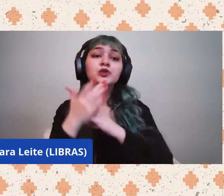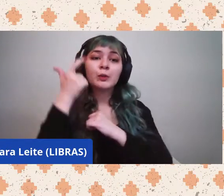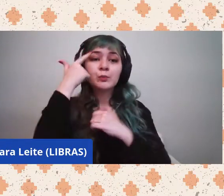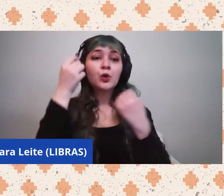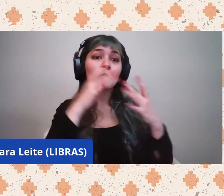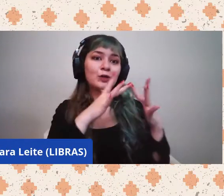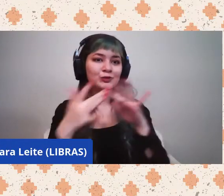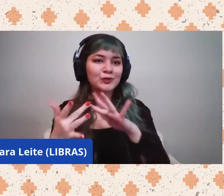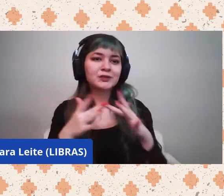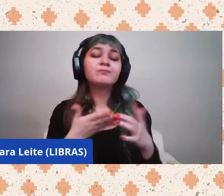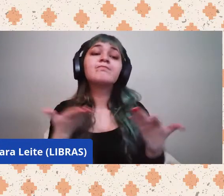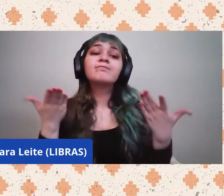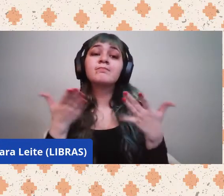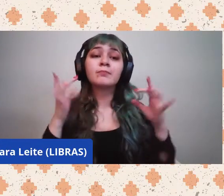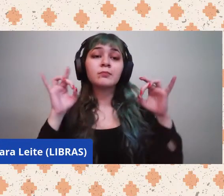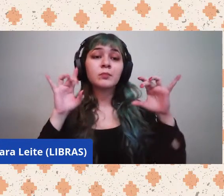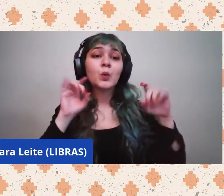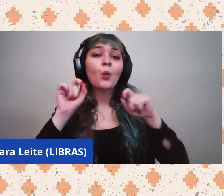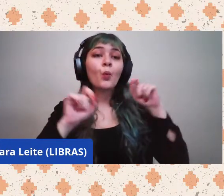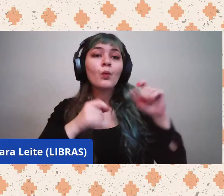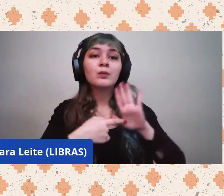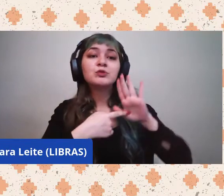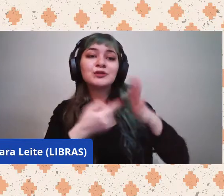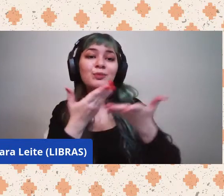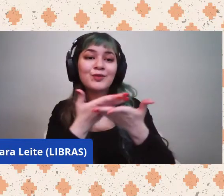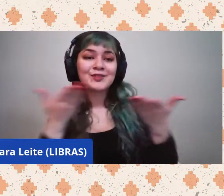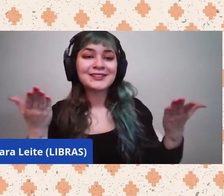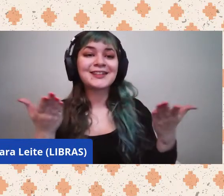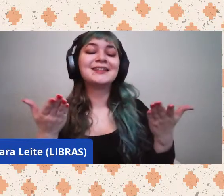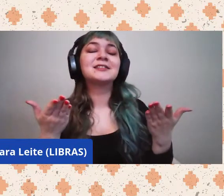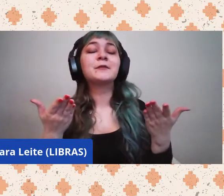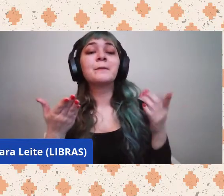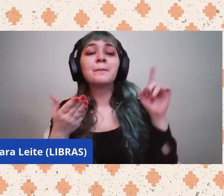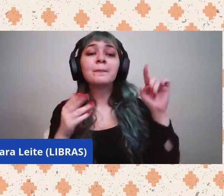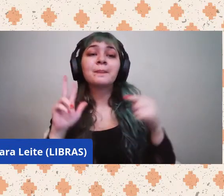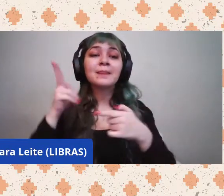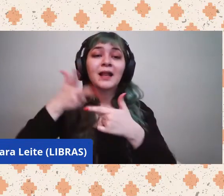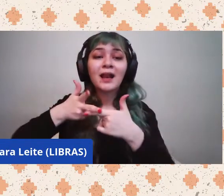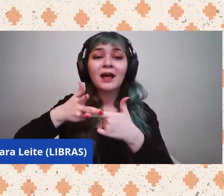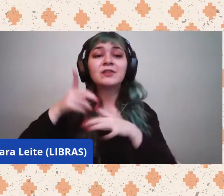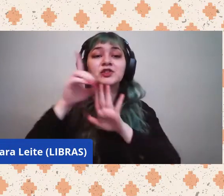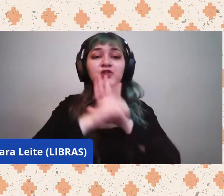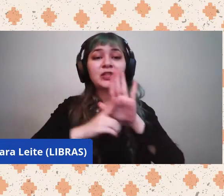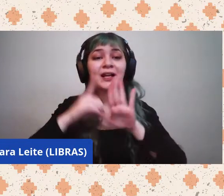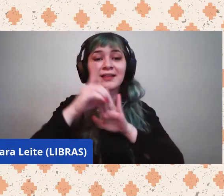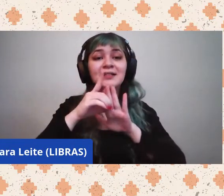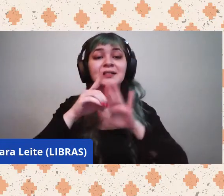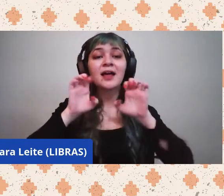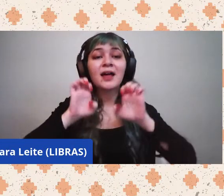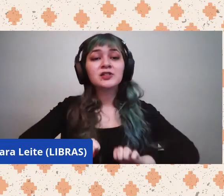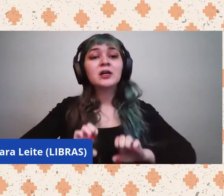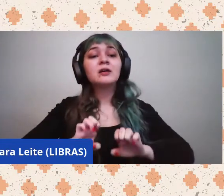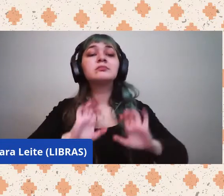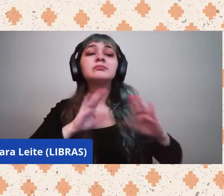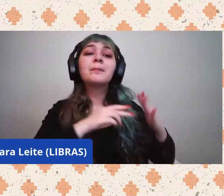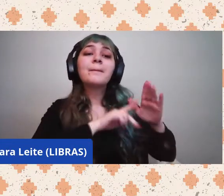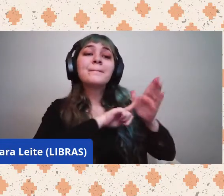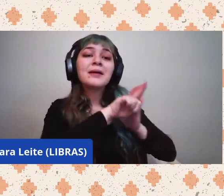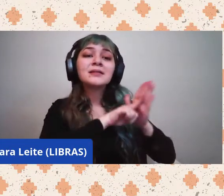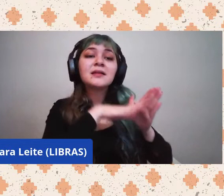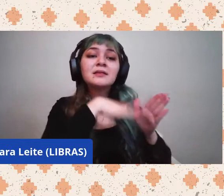muito especialmente, nós vamos apresentar para vocês a live Diretrizes Éticas para a Pesquisa em